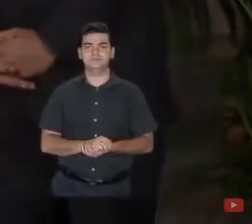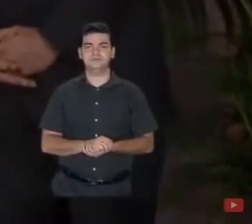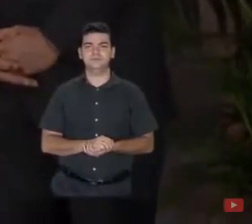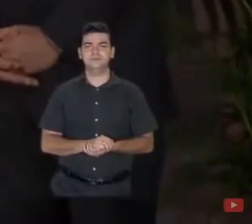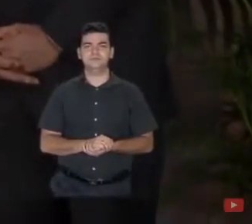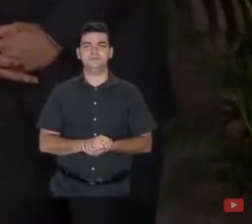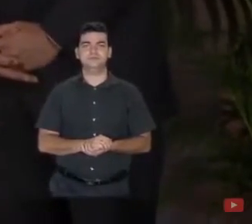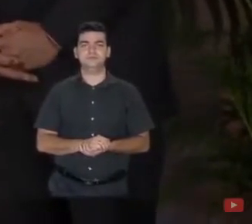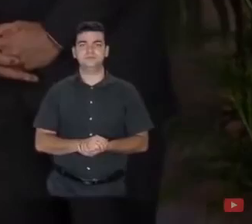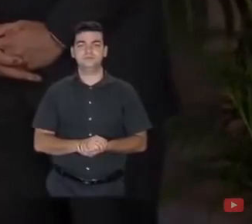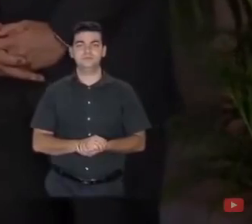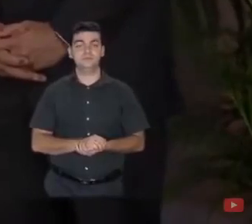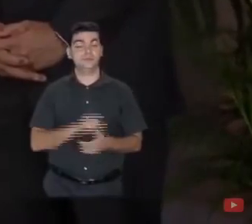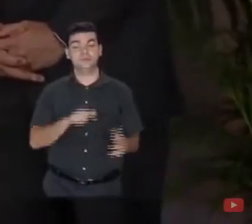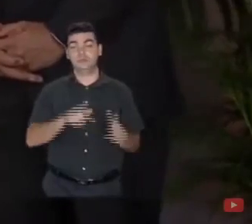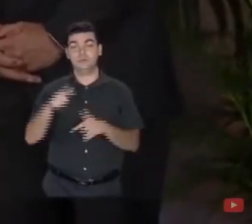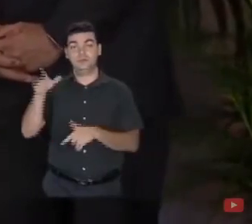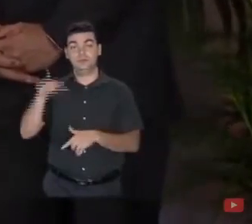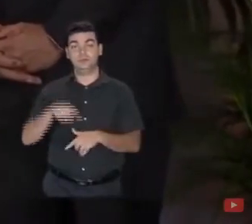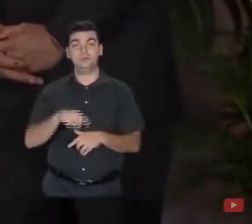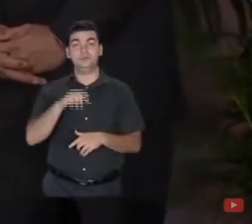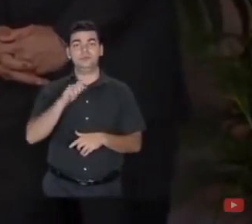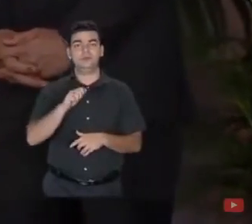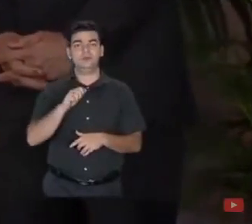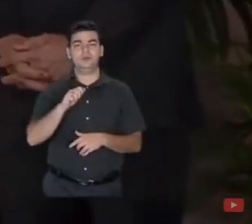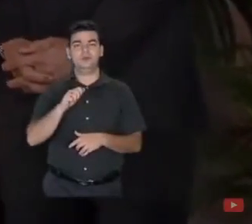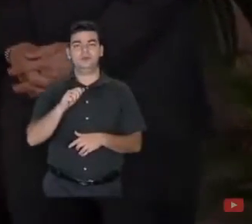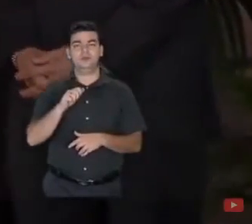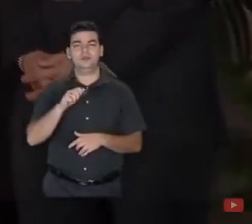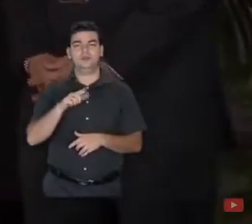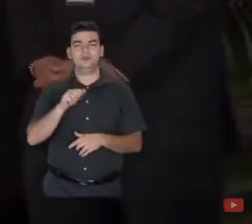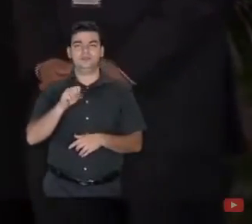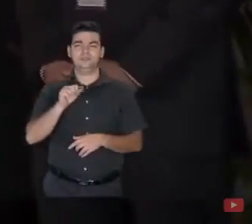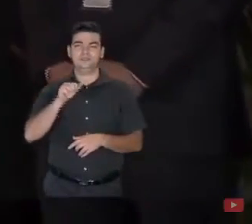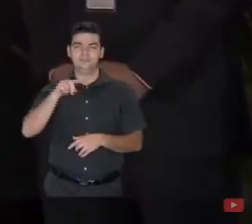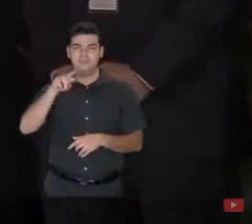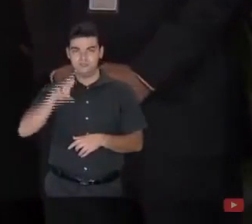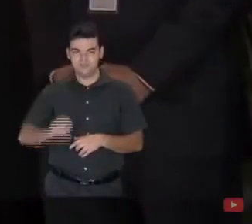Eu vou pular então para Alessandro Saturno, da TV Record.